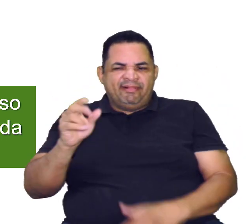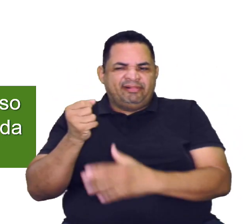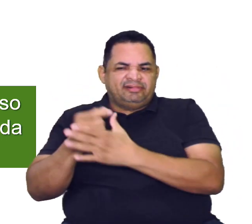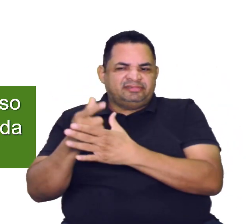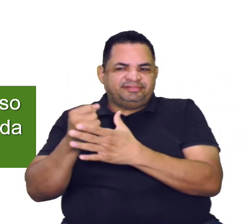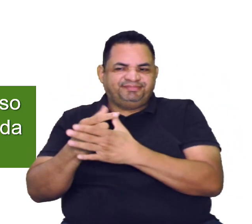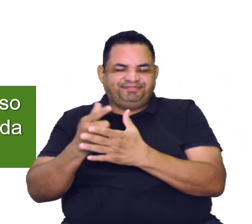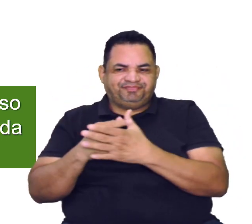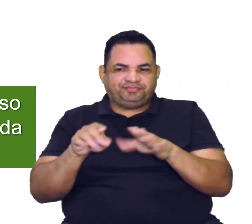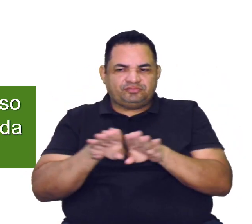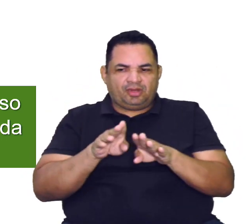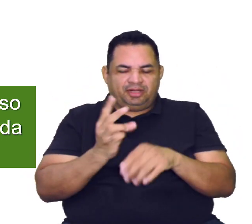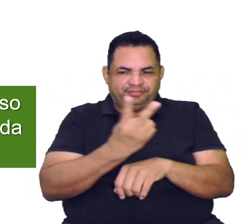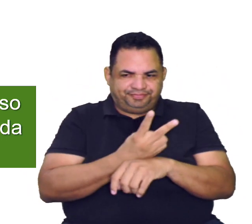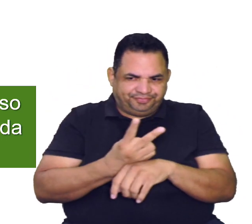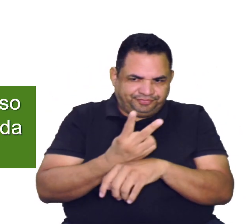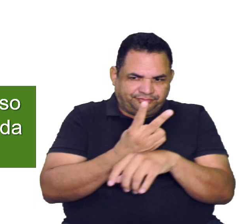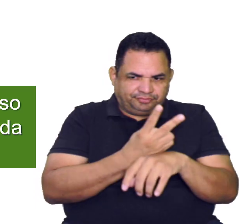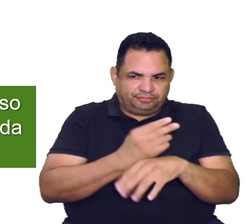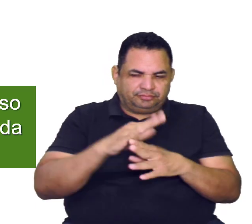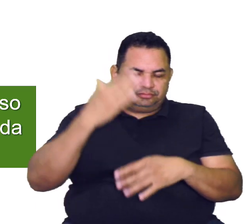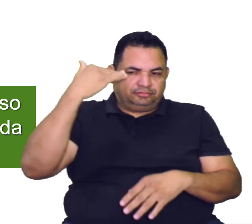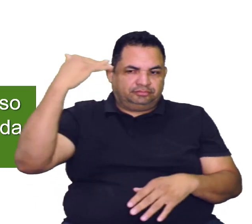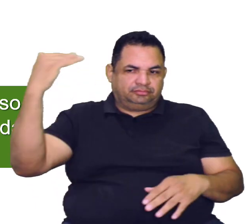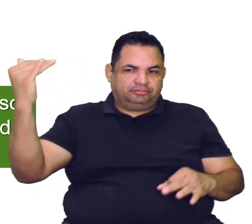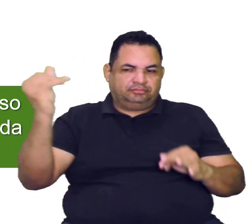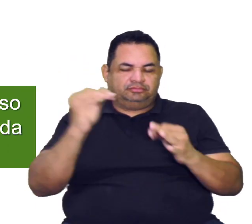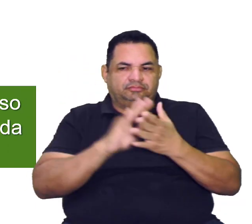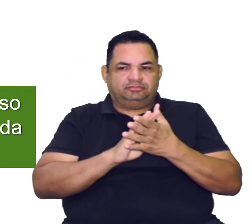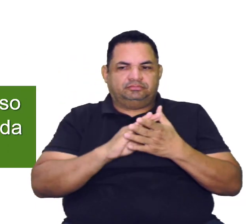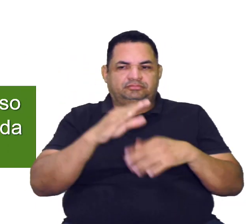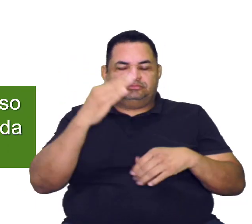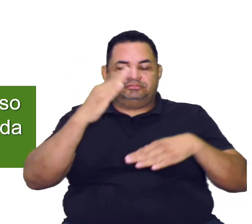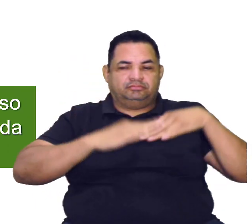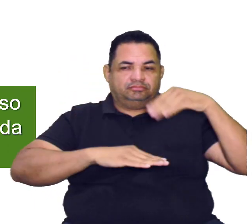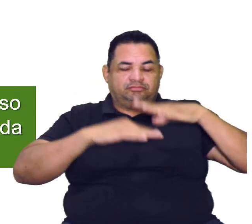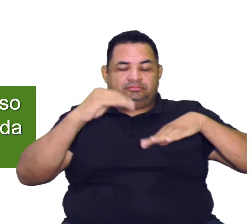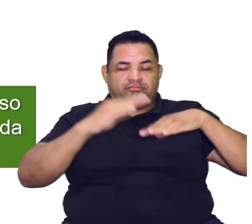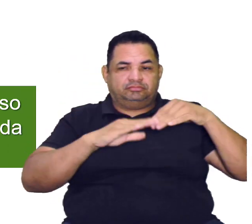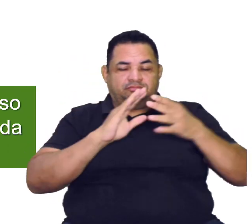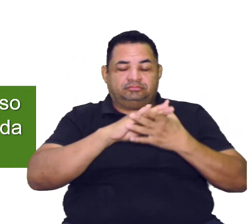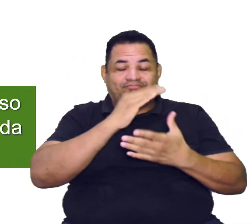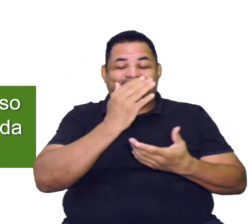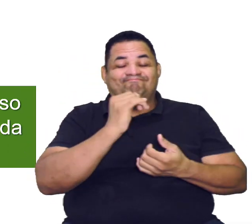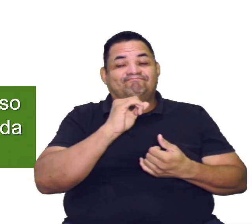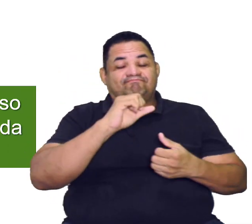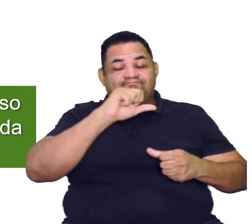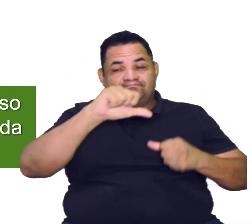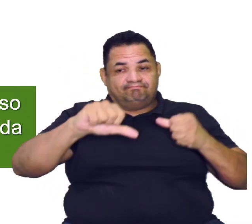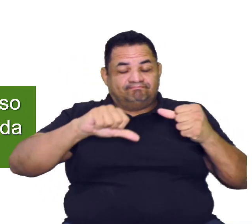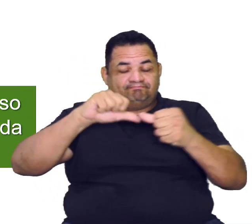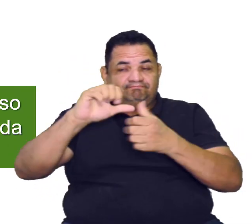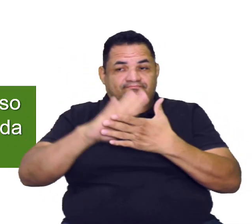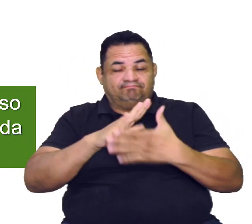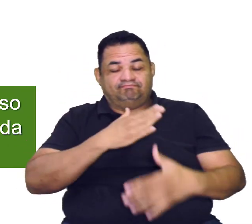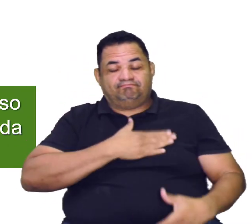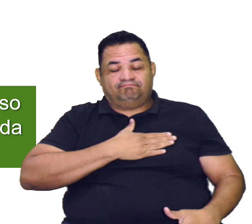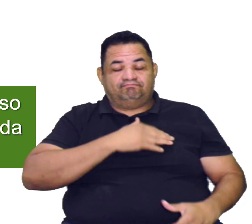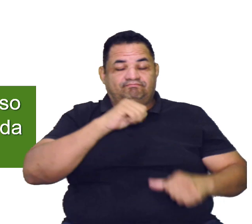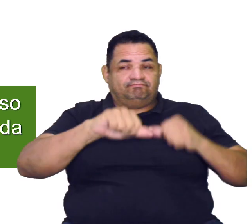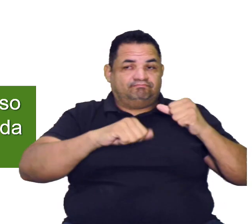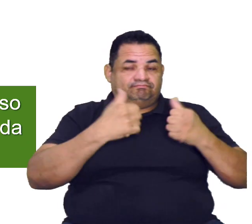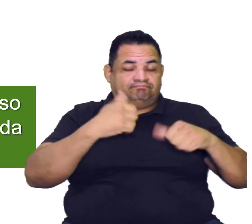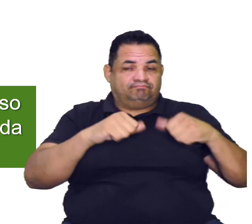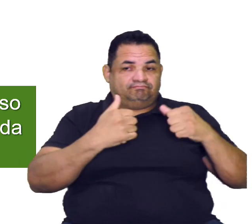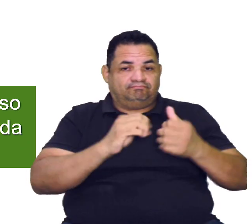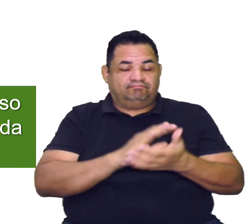e fala também da questão da busca pelo sucesso profissional, isso vai alterar aí a minha qualidade de vida,